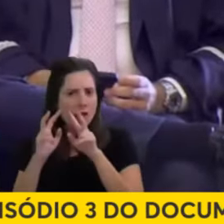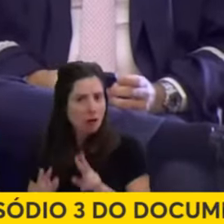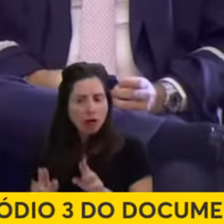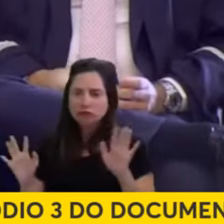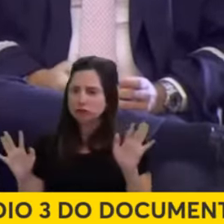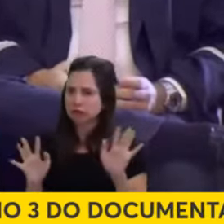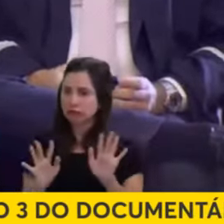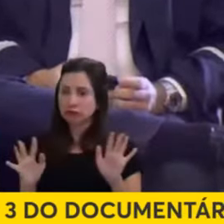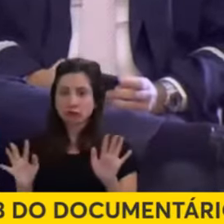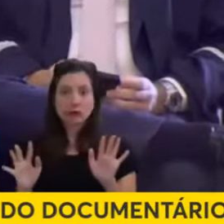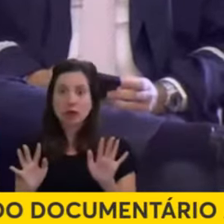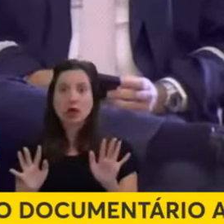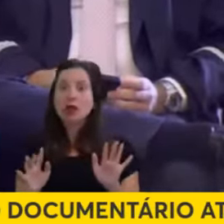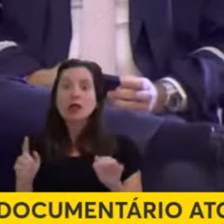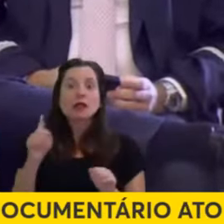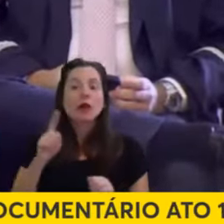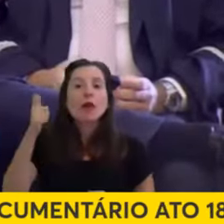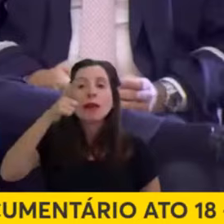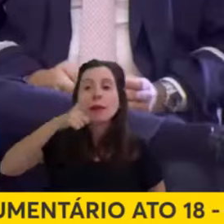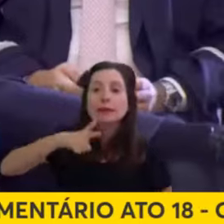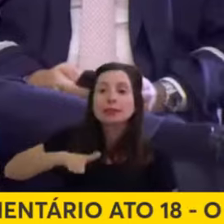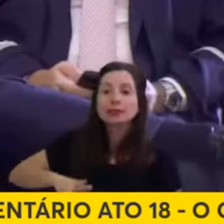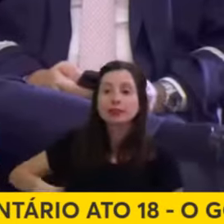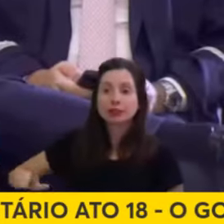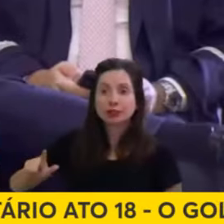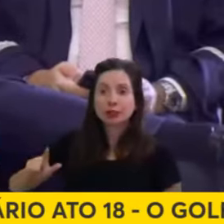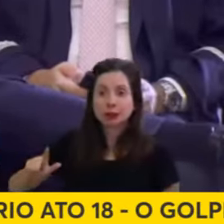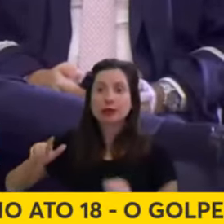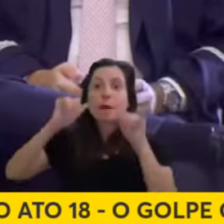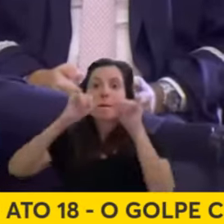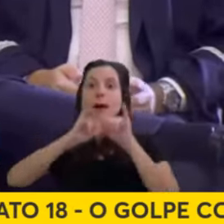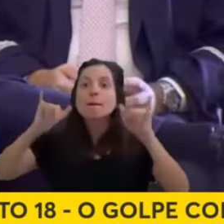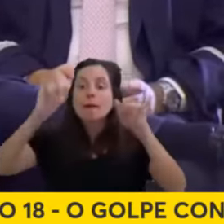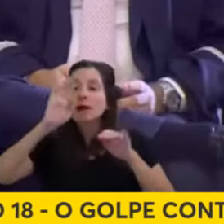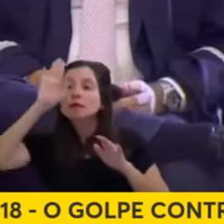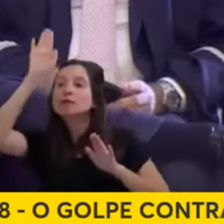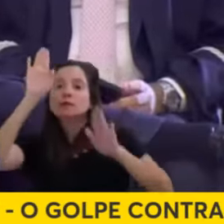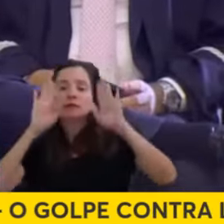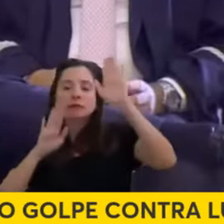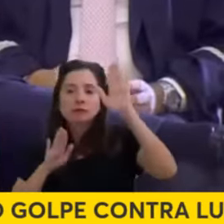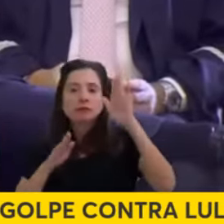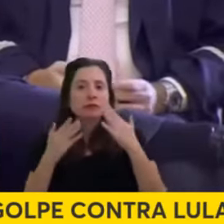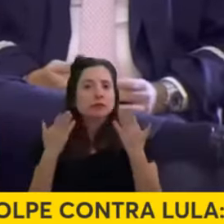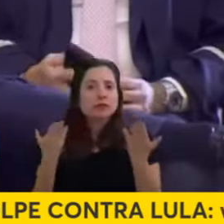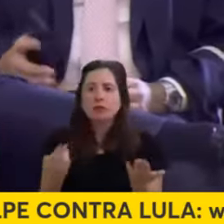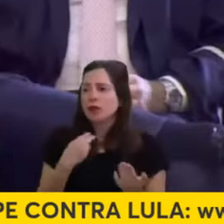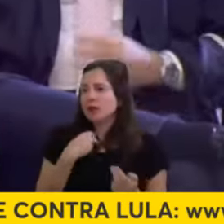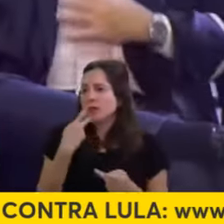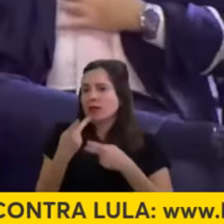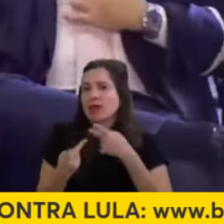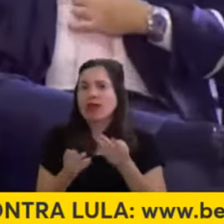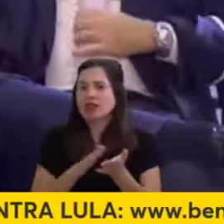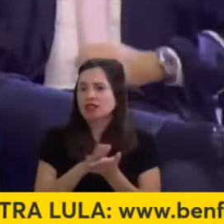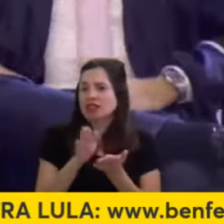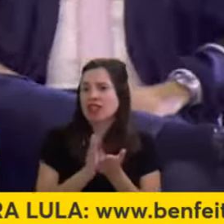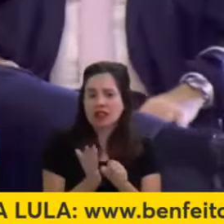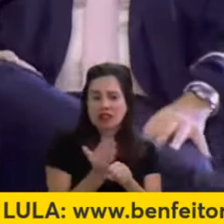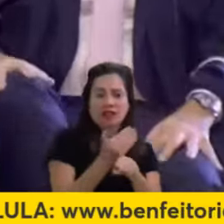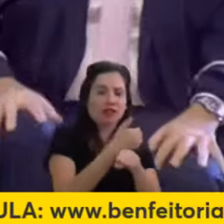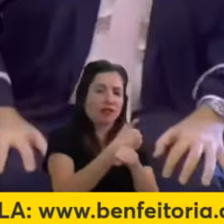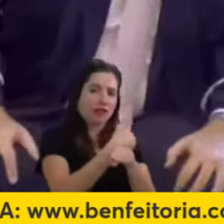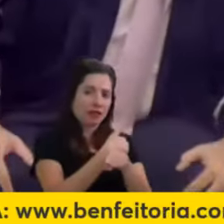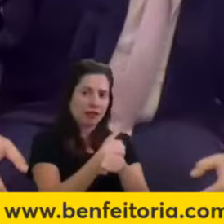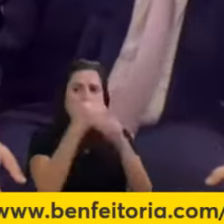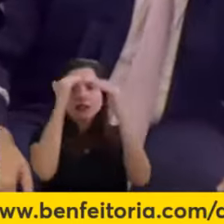pré-campanha não se repetiu na campanha eleitoral por isso não há que se falar em antecipação de gastos e pré-campanha com todo respeito a est tge é